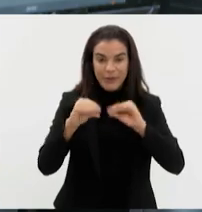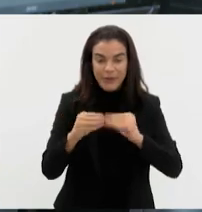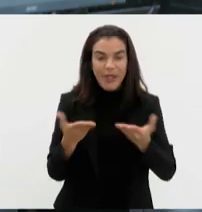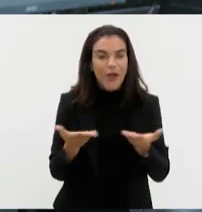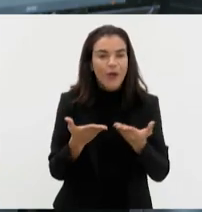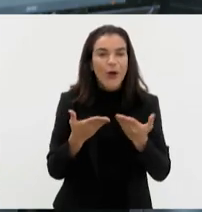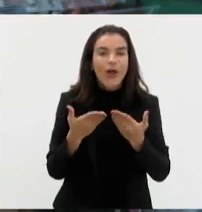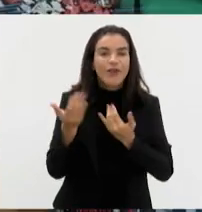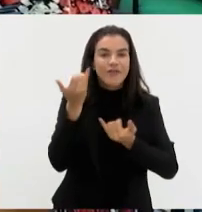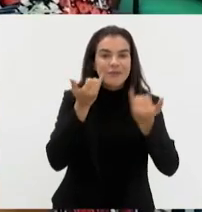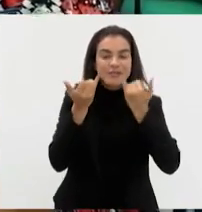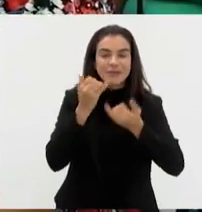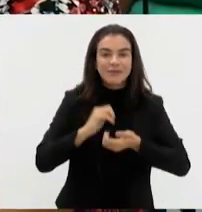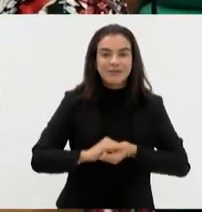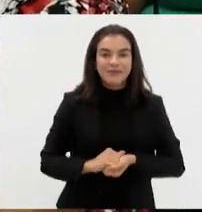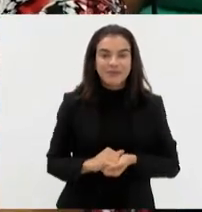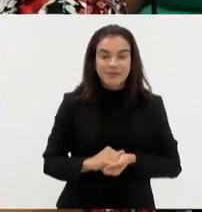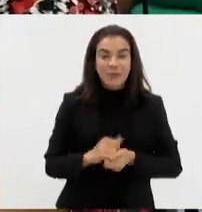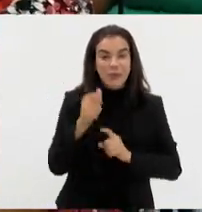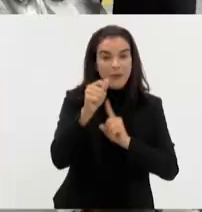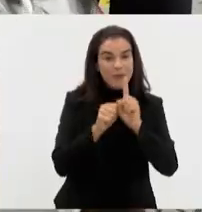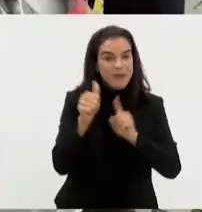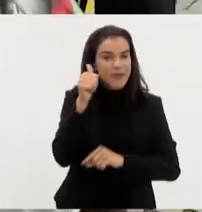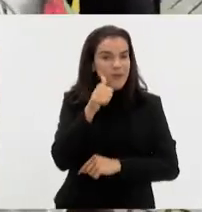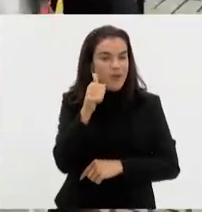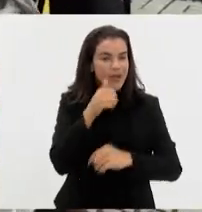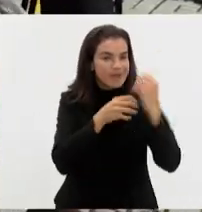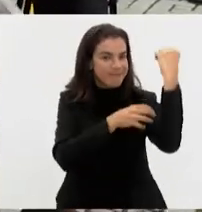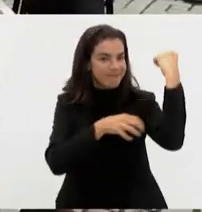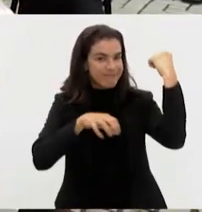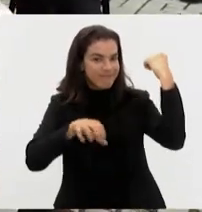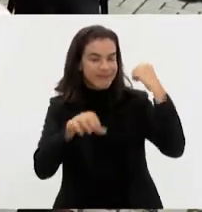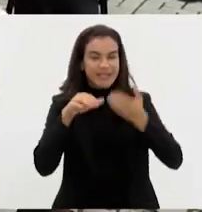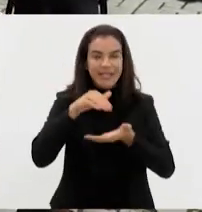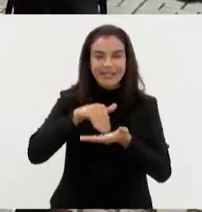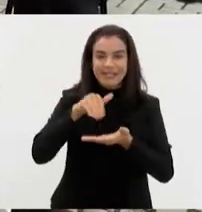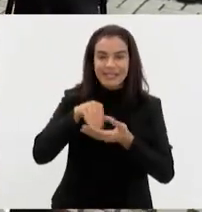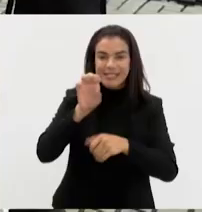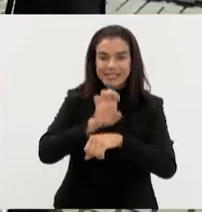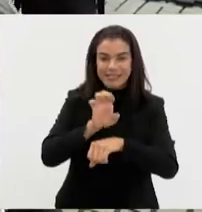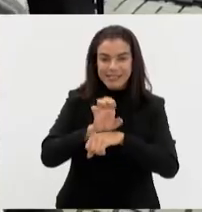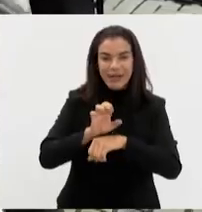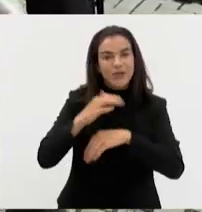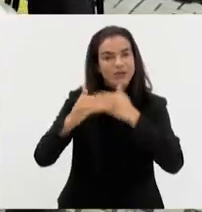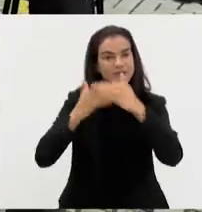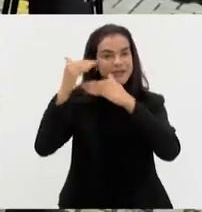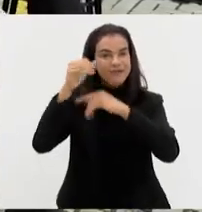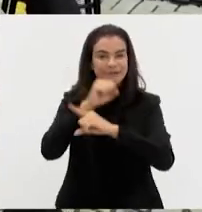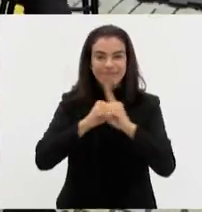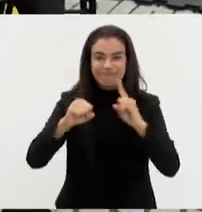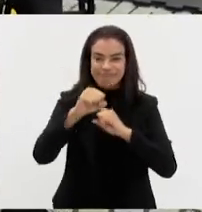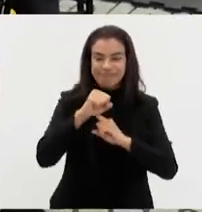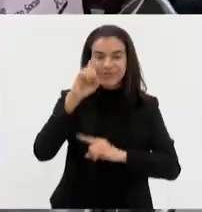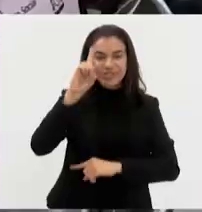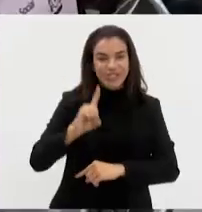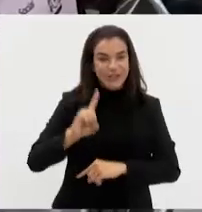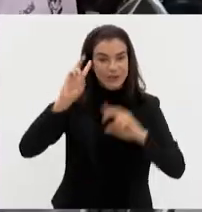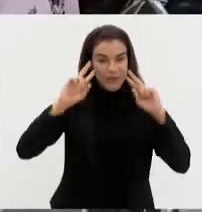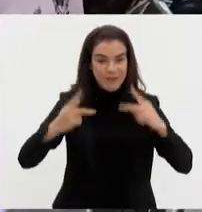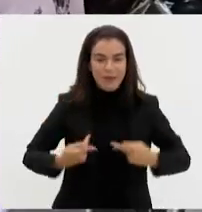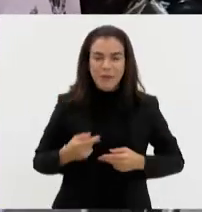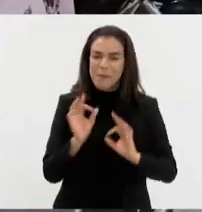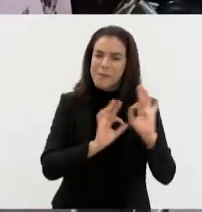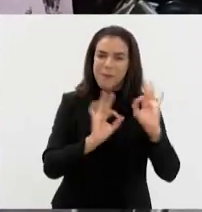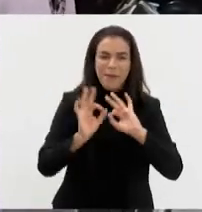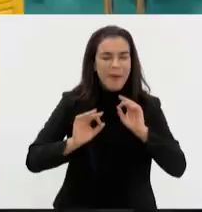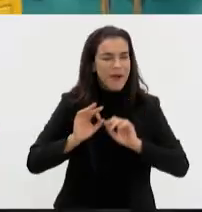de notícias. No mês da mulher, o programa Empoderadas da Secretaria Estadual de Desenvolvimento Social e Direitos Humanos preparou